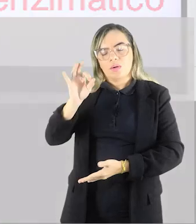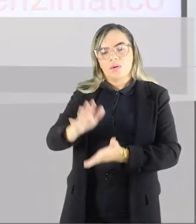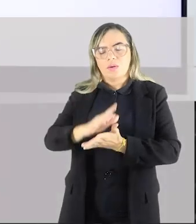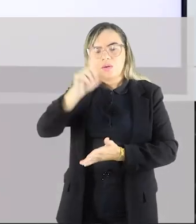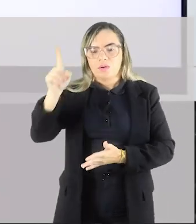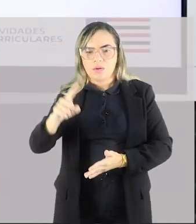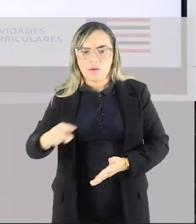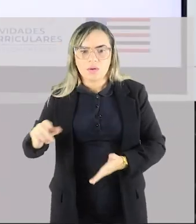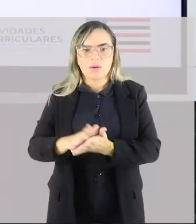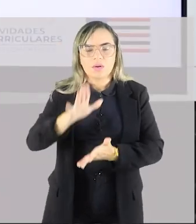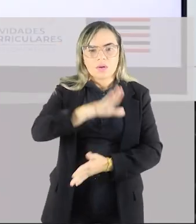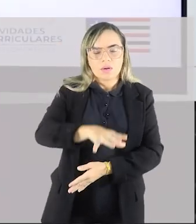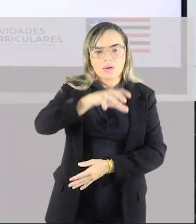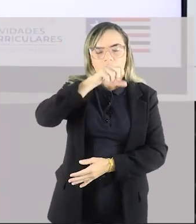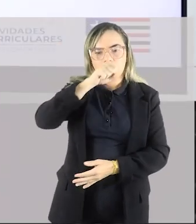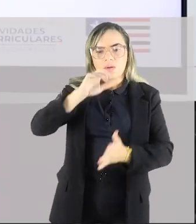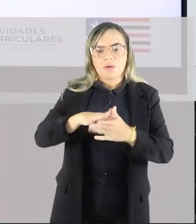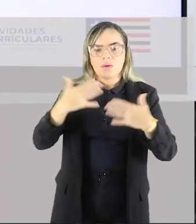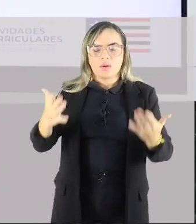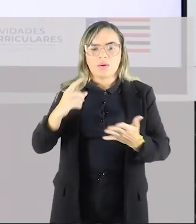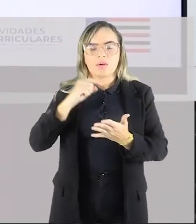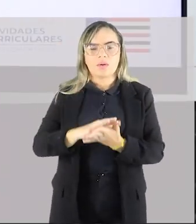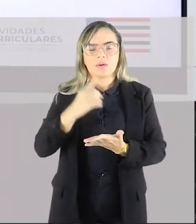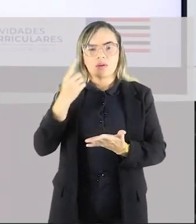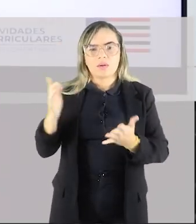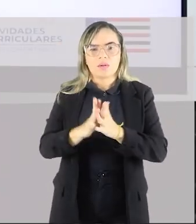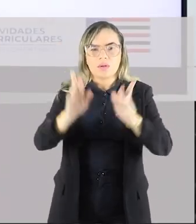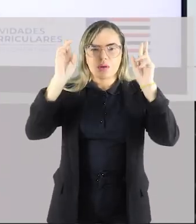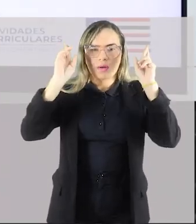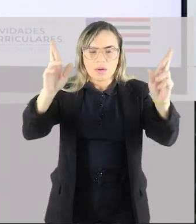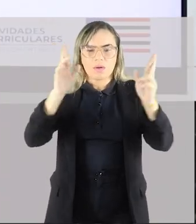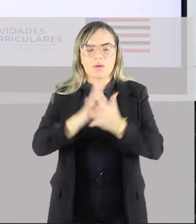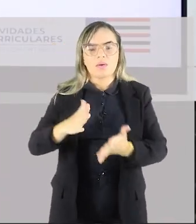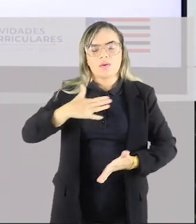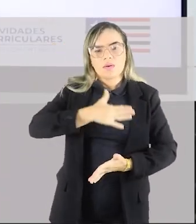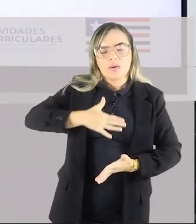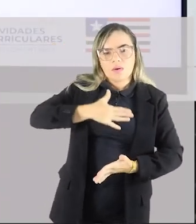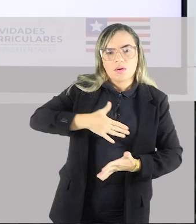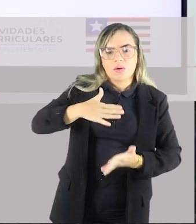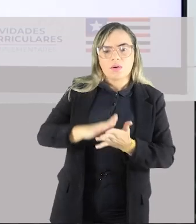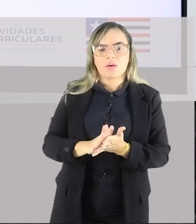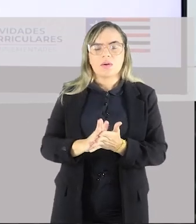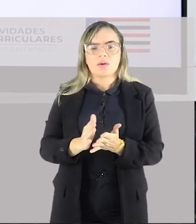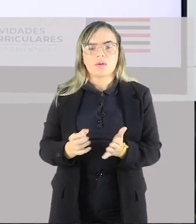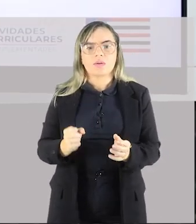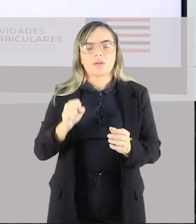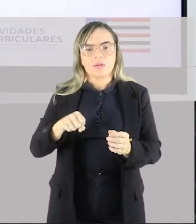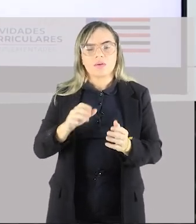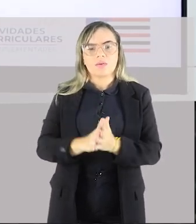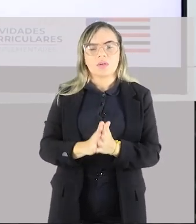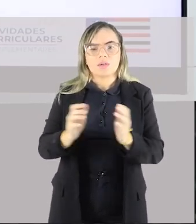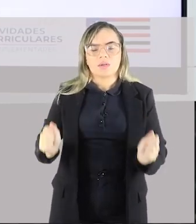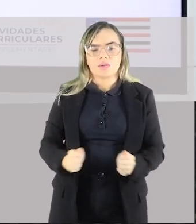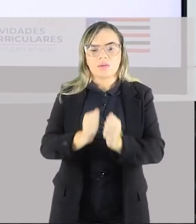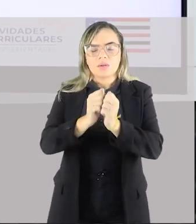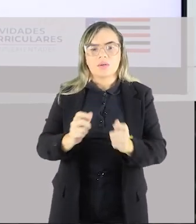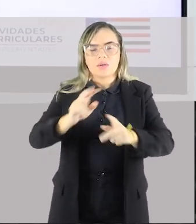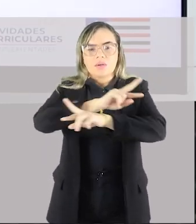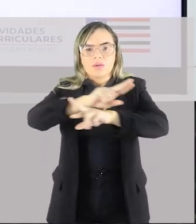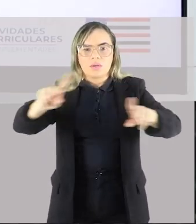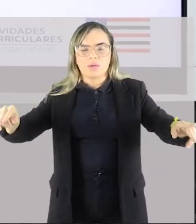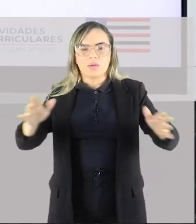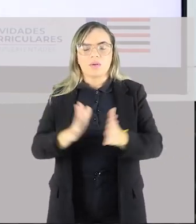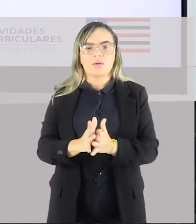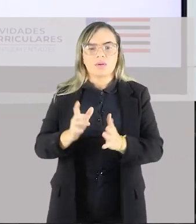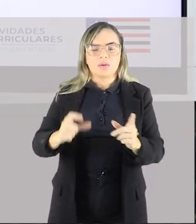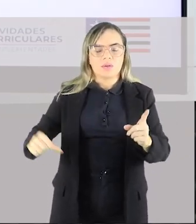cadeia respiratória, tá certo? Então, eu espero que você tenha gostado, que tenha ficado até aqui. Eu sei, né, que tem vários ali